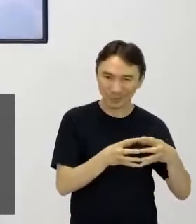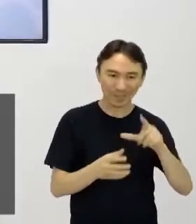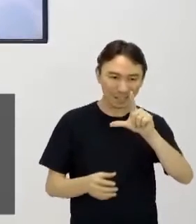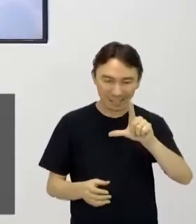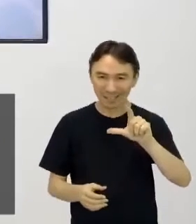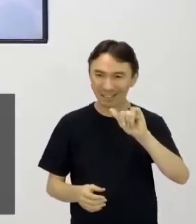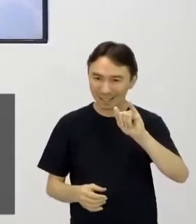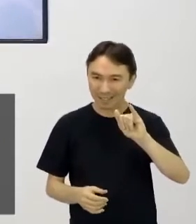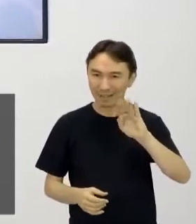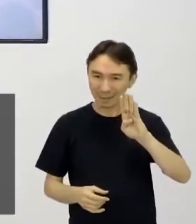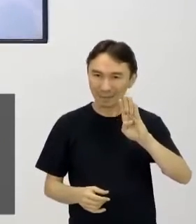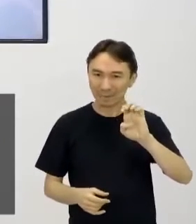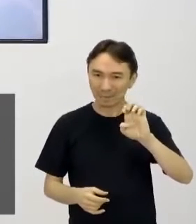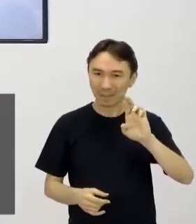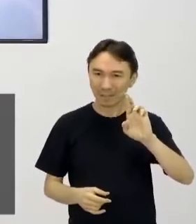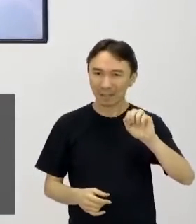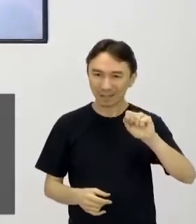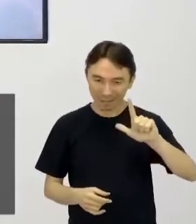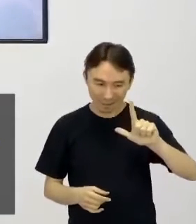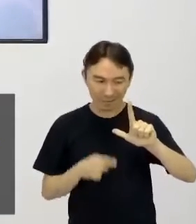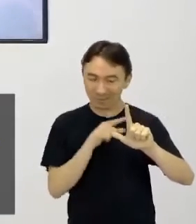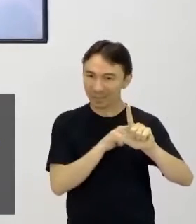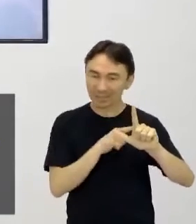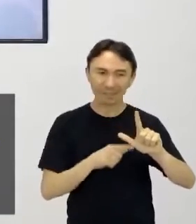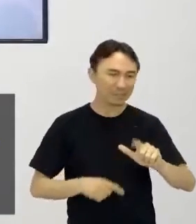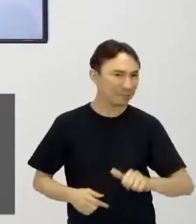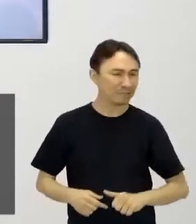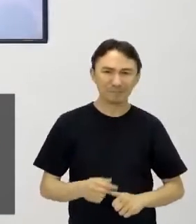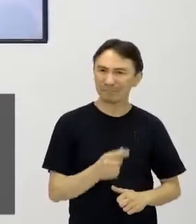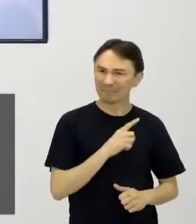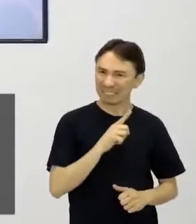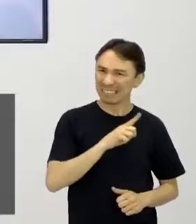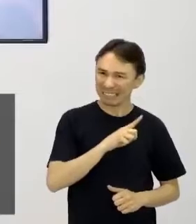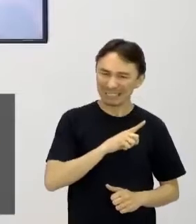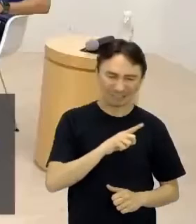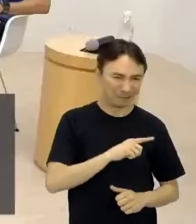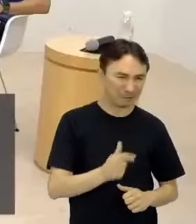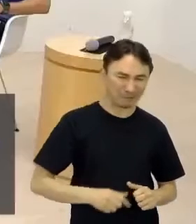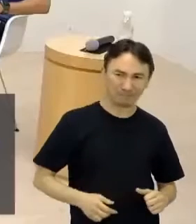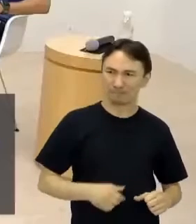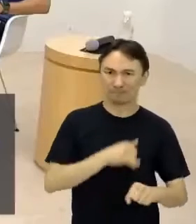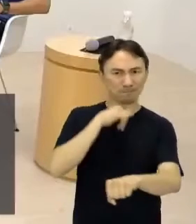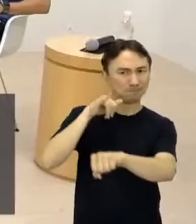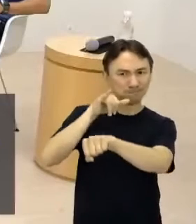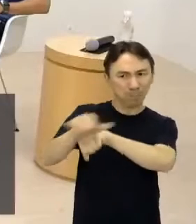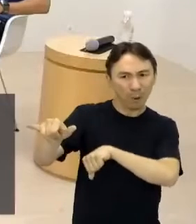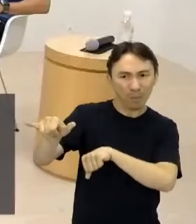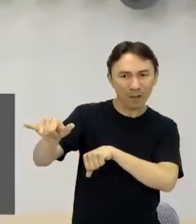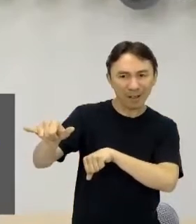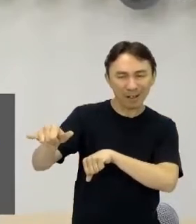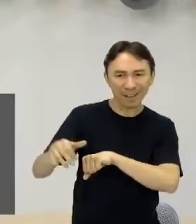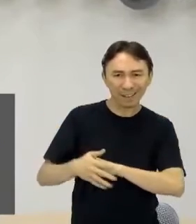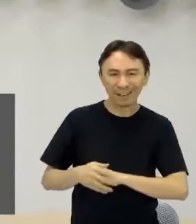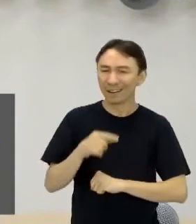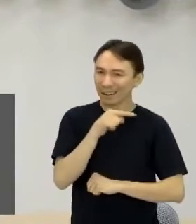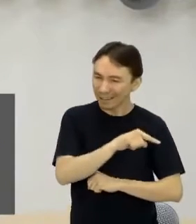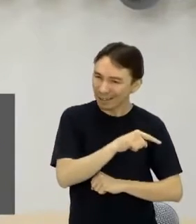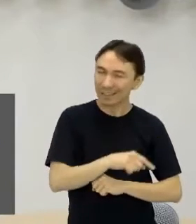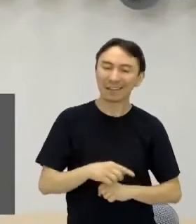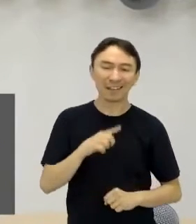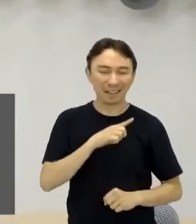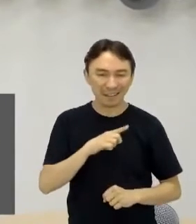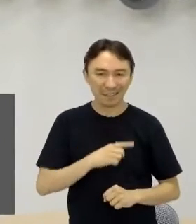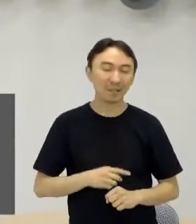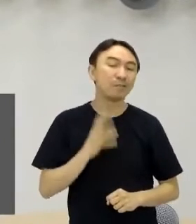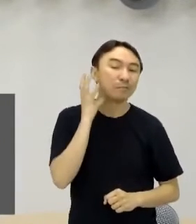quando Dom Pedro II tem 14 anos. Eu acho que 14 anos é a idade dos nossos alunos do oitavo ano, não é? Em média é isso sim, Jana. Numa